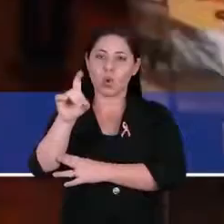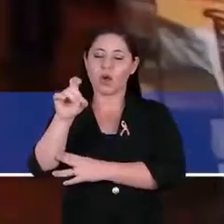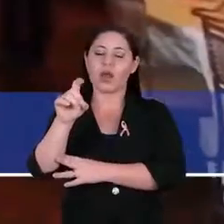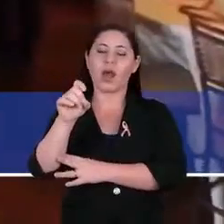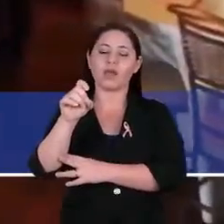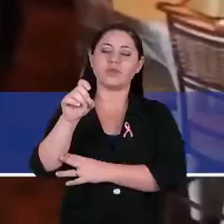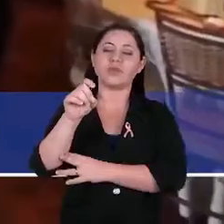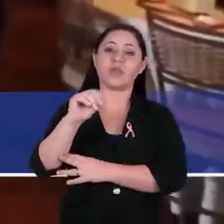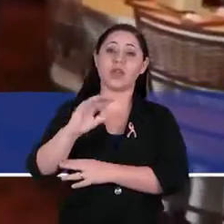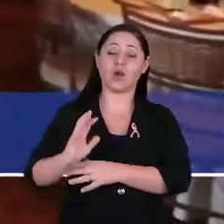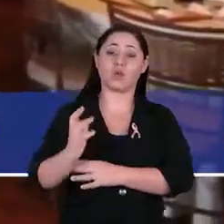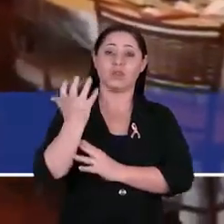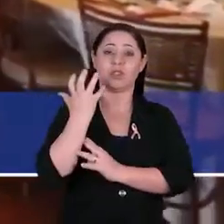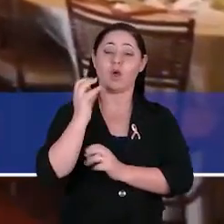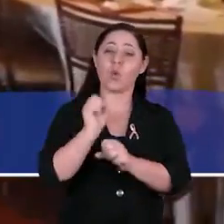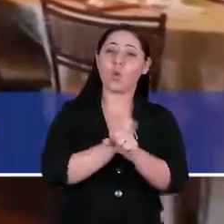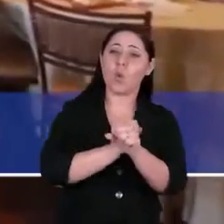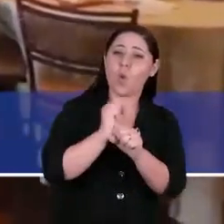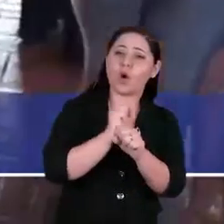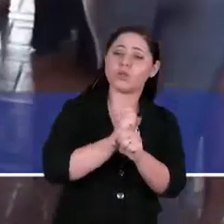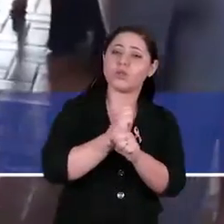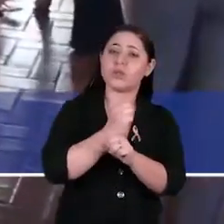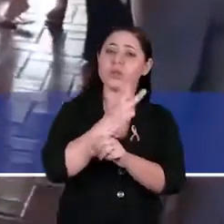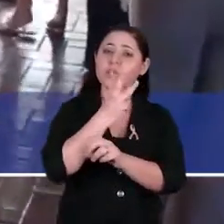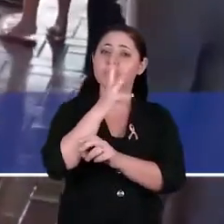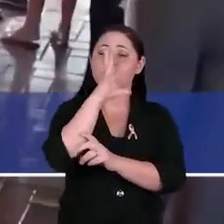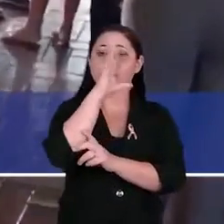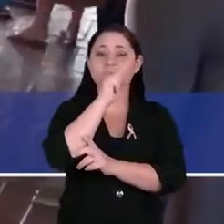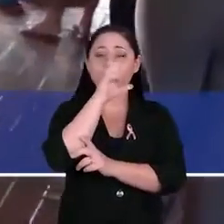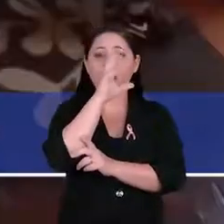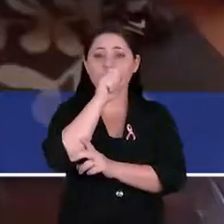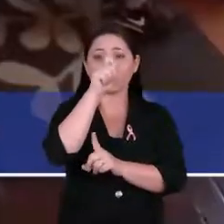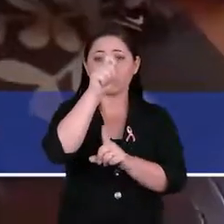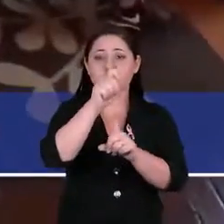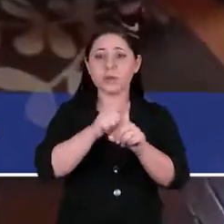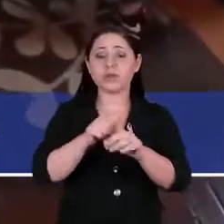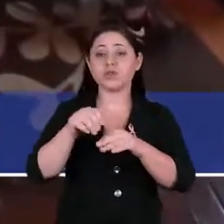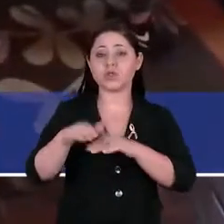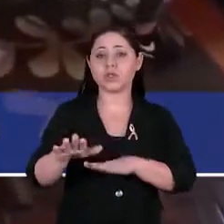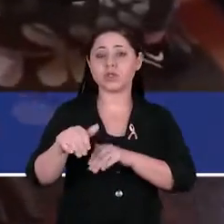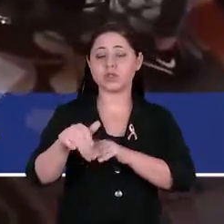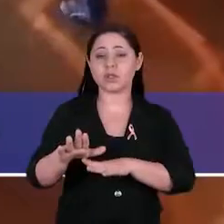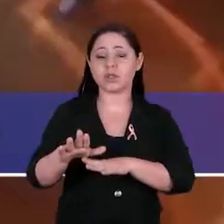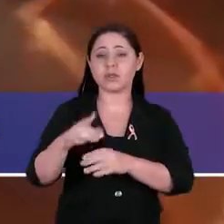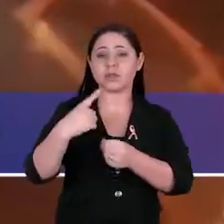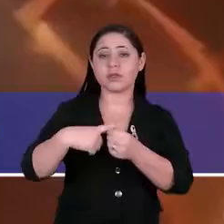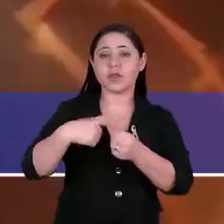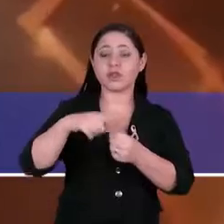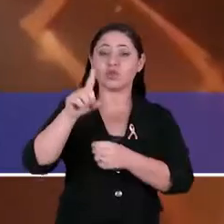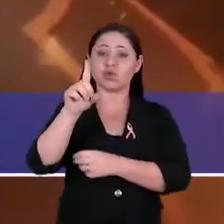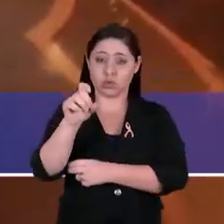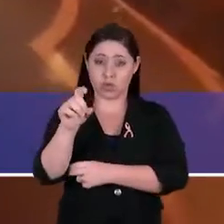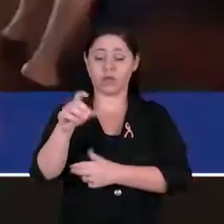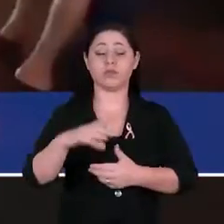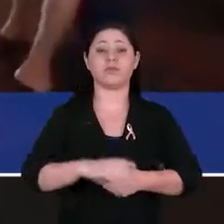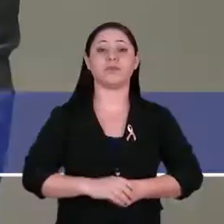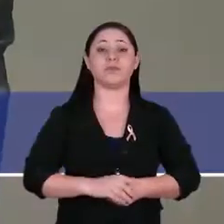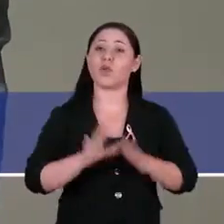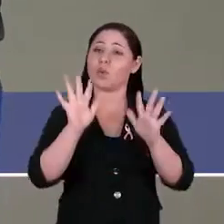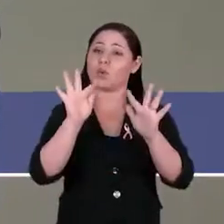news que será realizada ano aumente no terceiro sábado do mês de setembro no município de